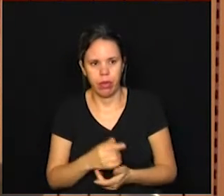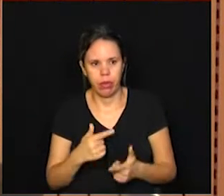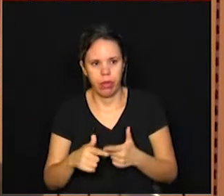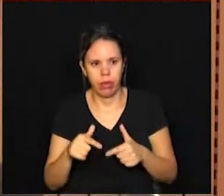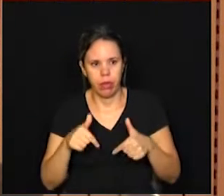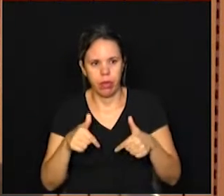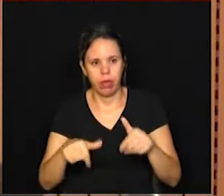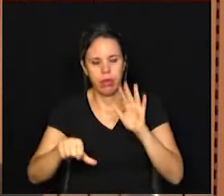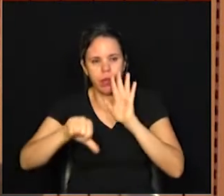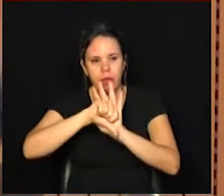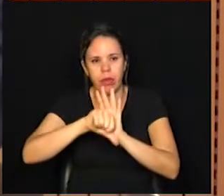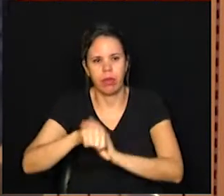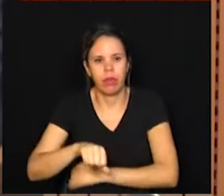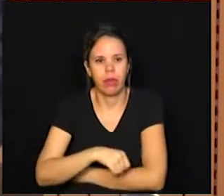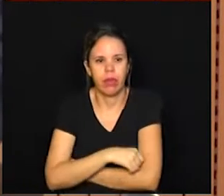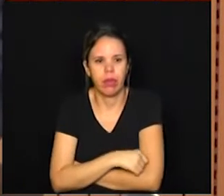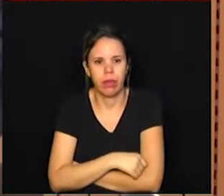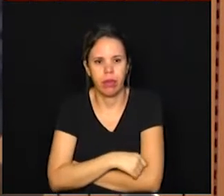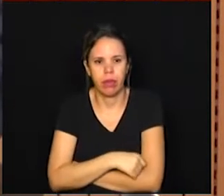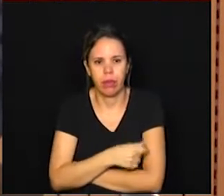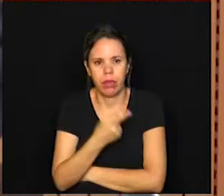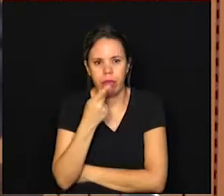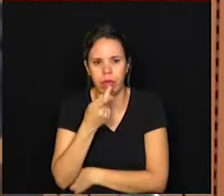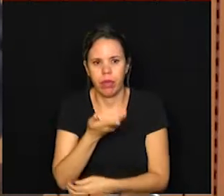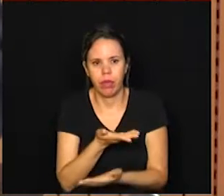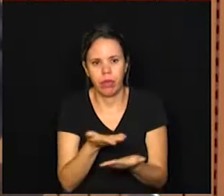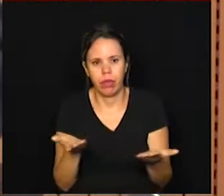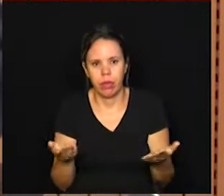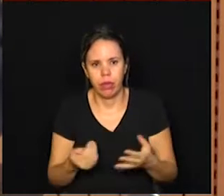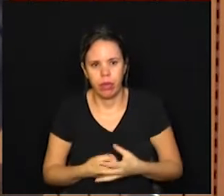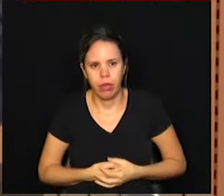ação criminosa. Vou contar para vocês